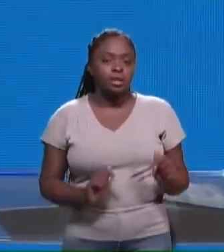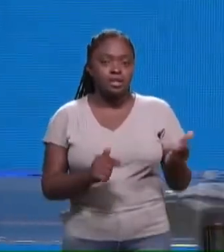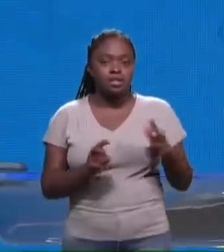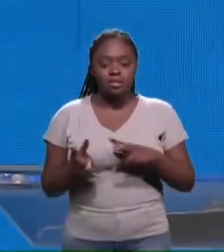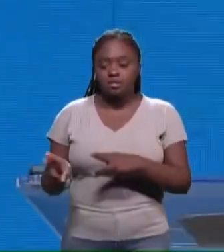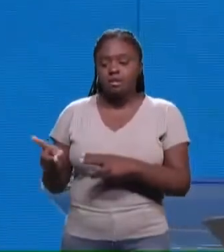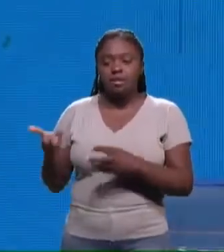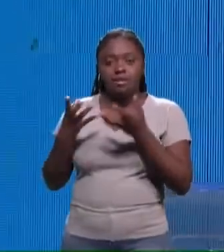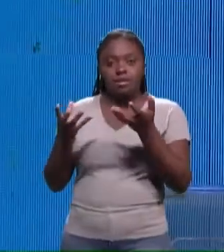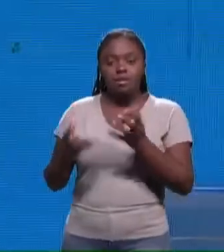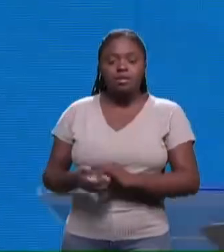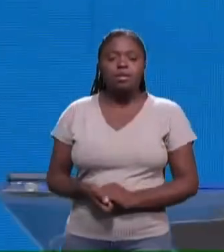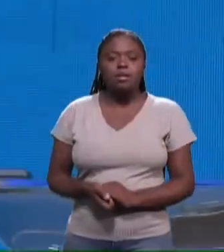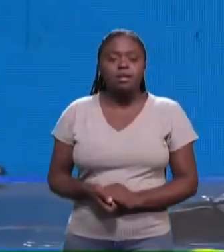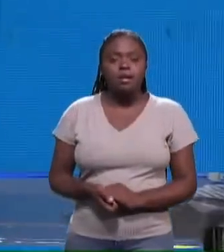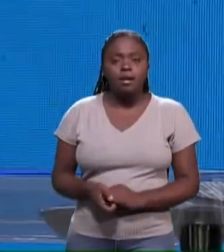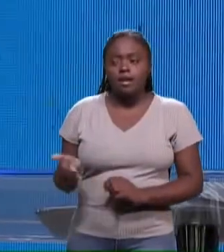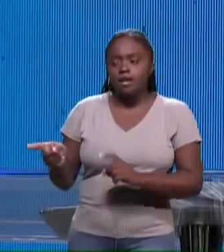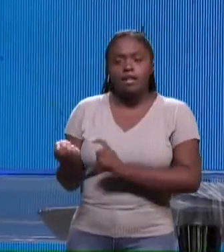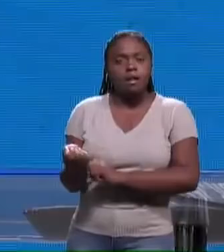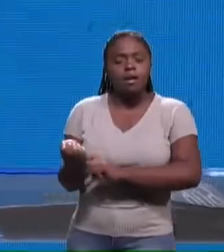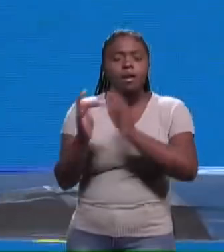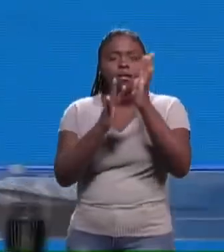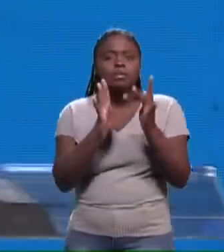que Judas fez o que fez porque ele ficou com raiva de Jesus?